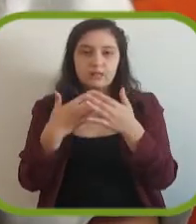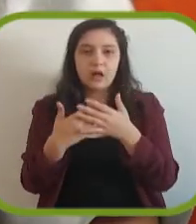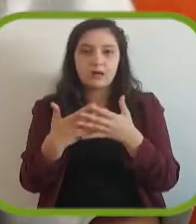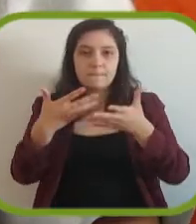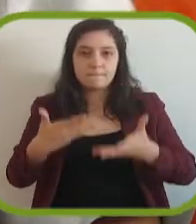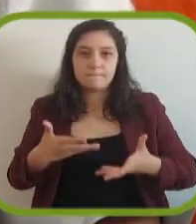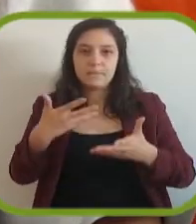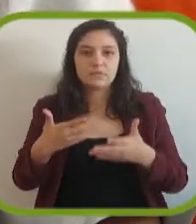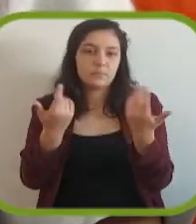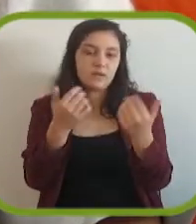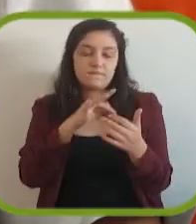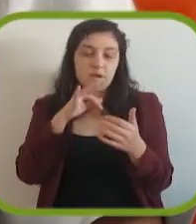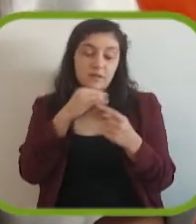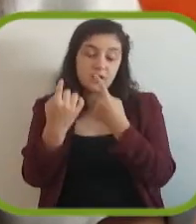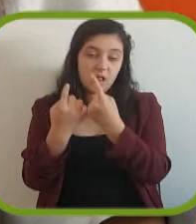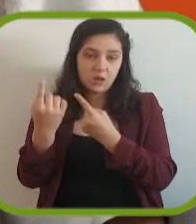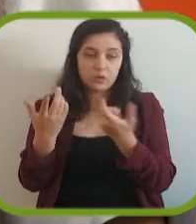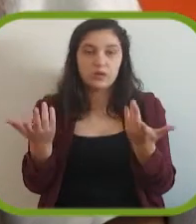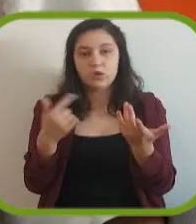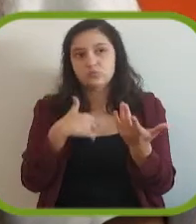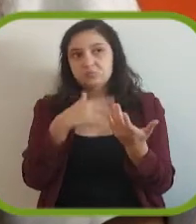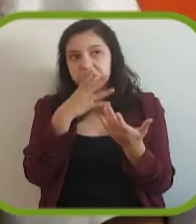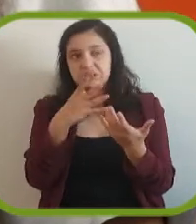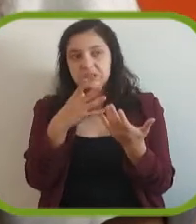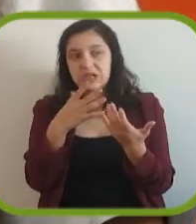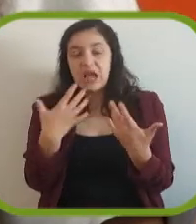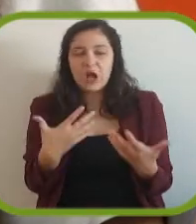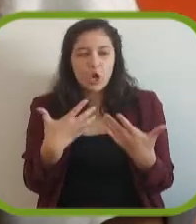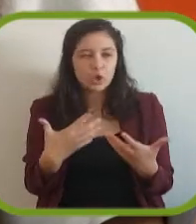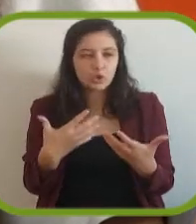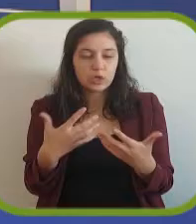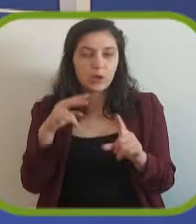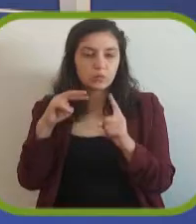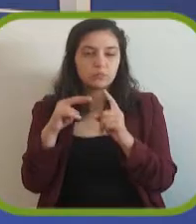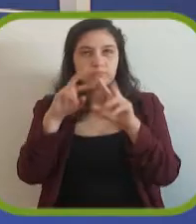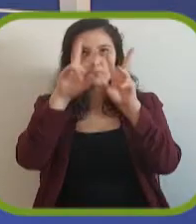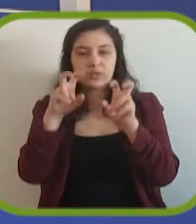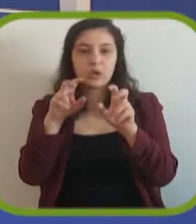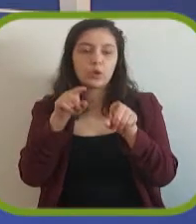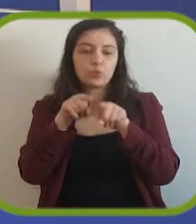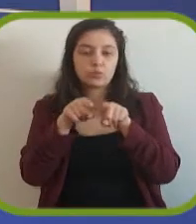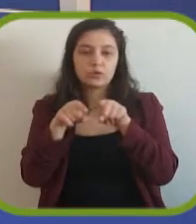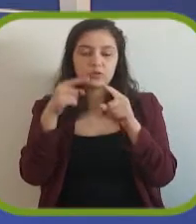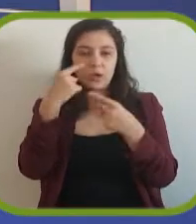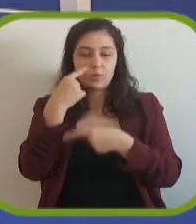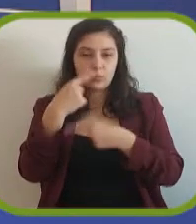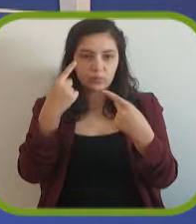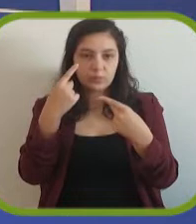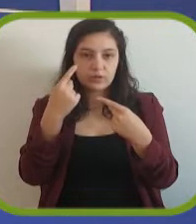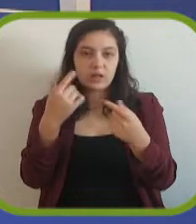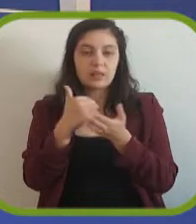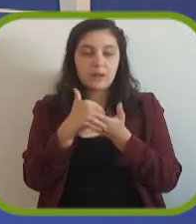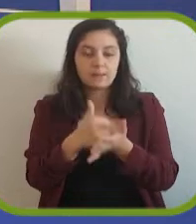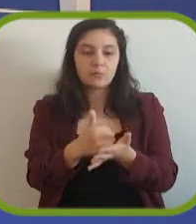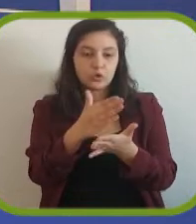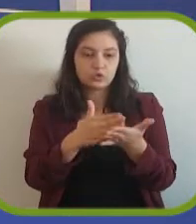peso muito grande para determinado tipo de famílias. E eu diria que, vendo neste momento, do ponto de vista da política pública, eu diria que uma das prioridades do ponto de vista